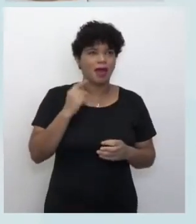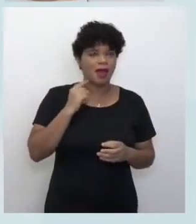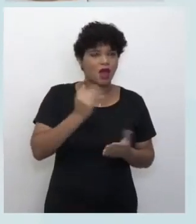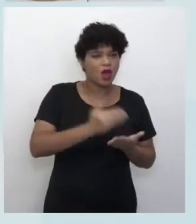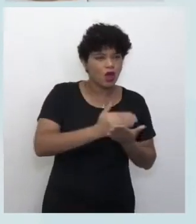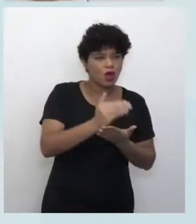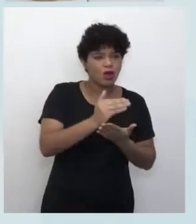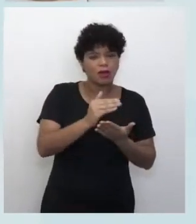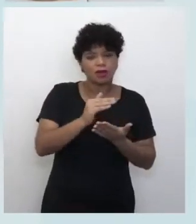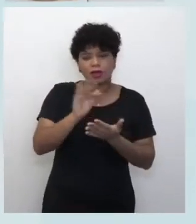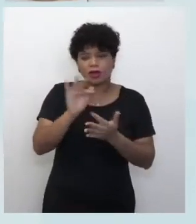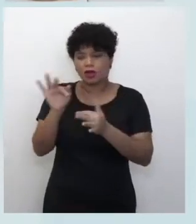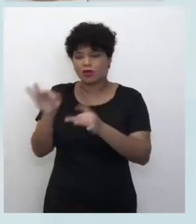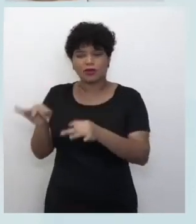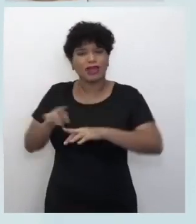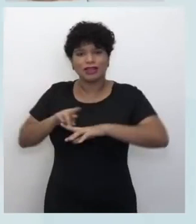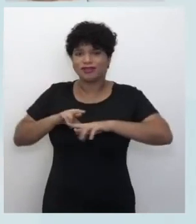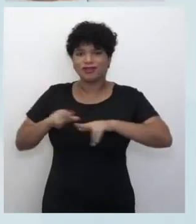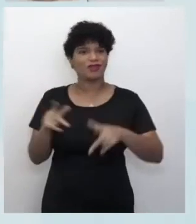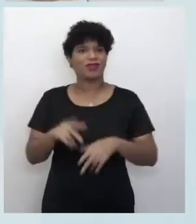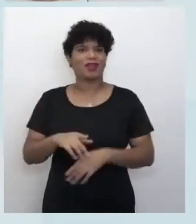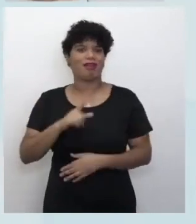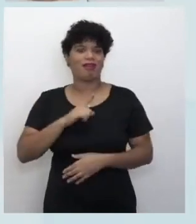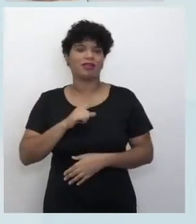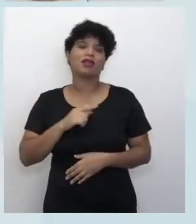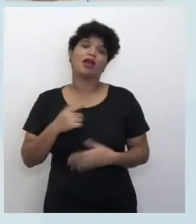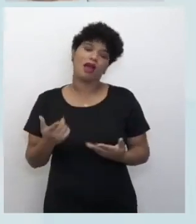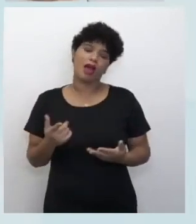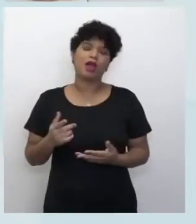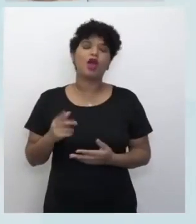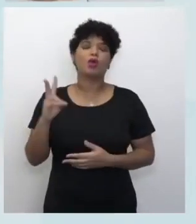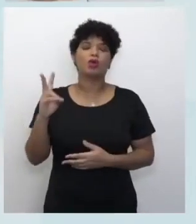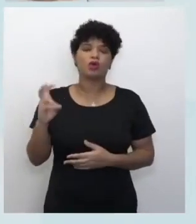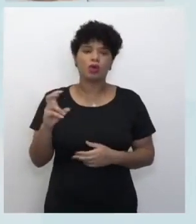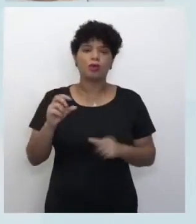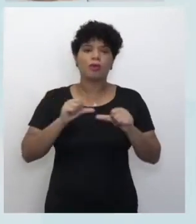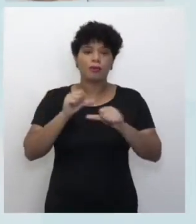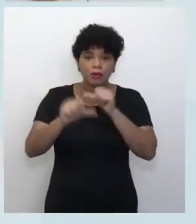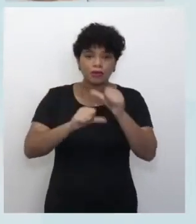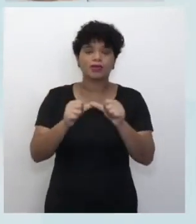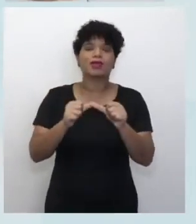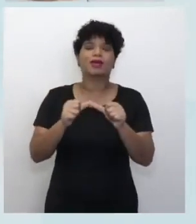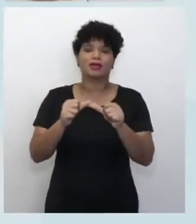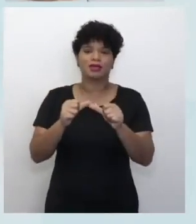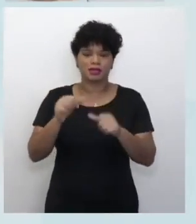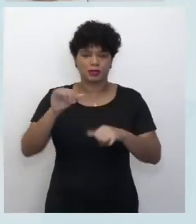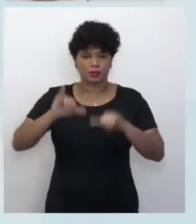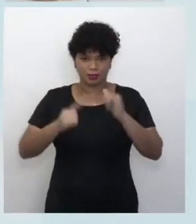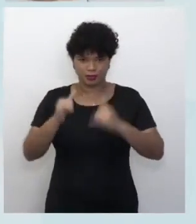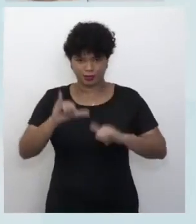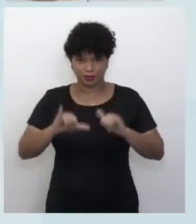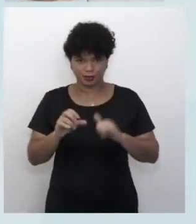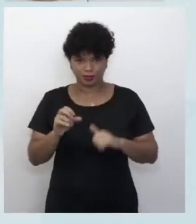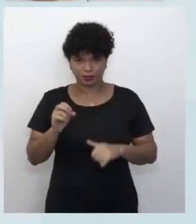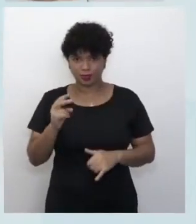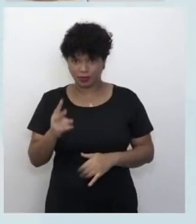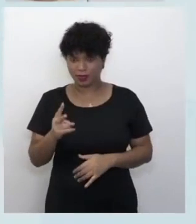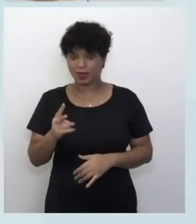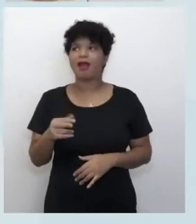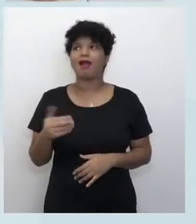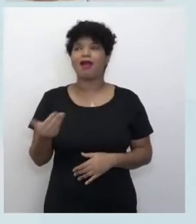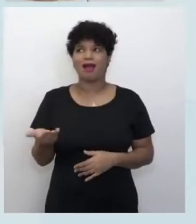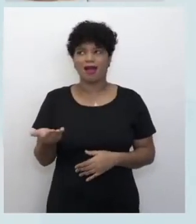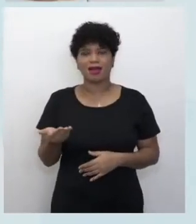final, ele está totalmente diferente. Portanto, ocorreu alteração na sua composição química. Aí